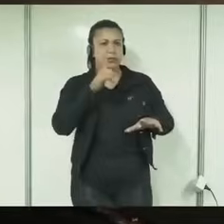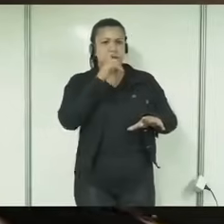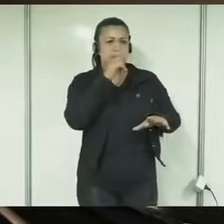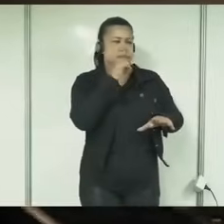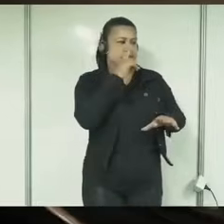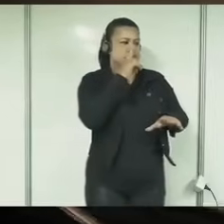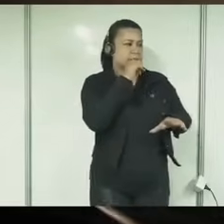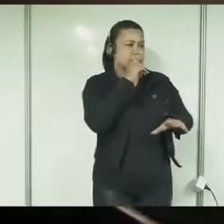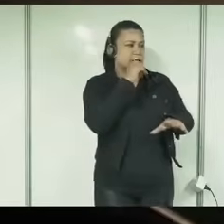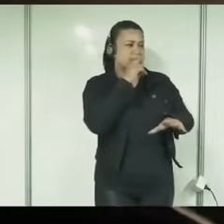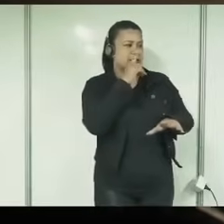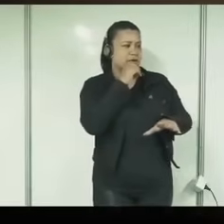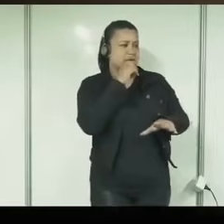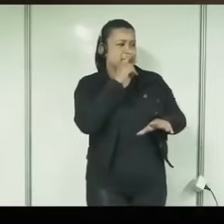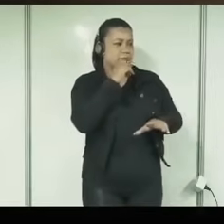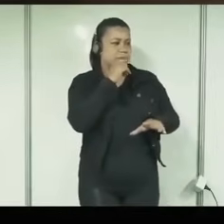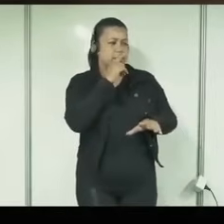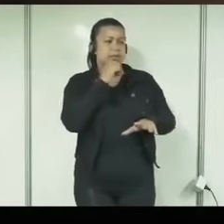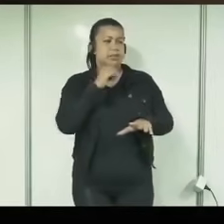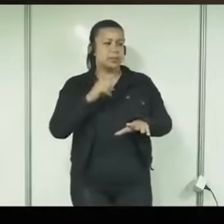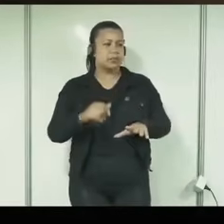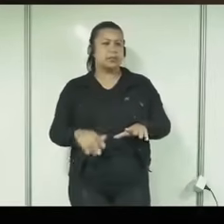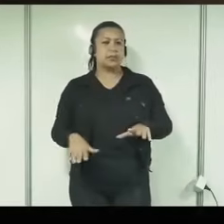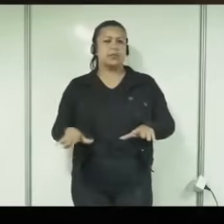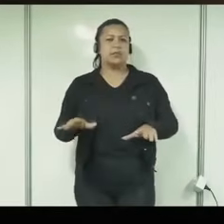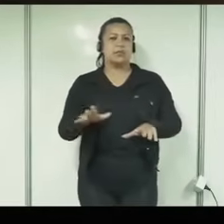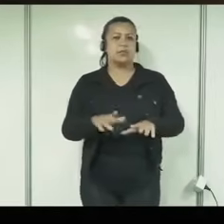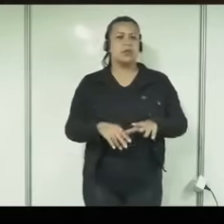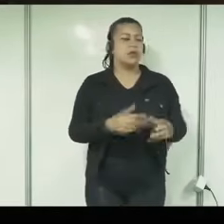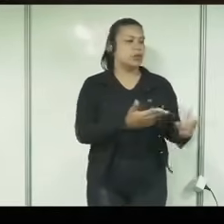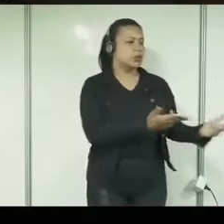apareceu um jovem galileu.